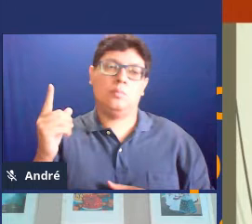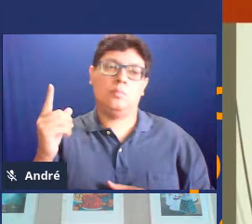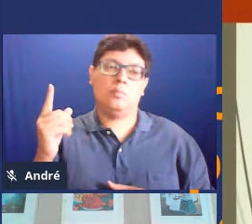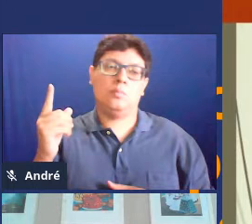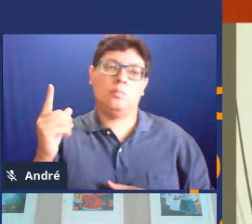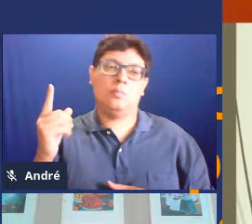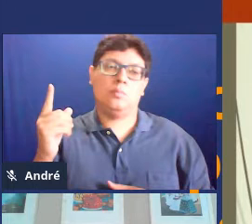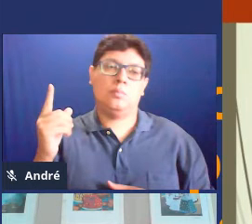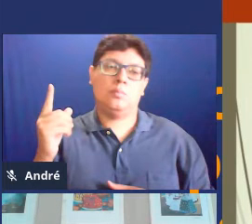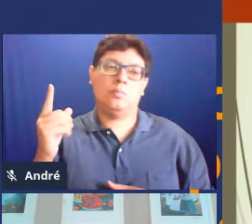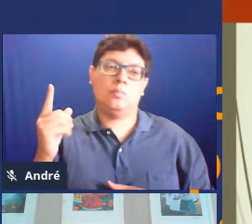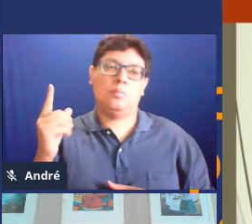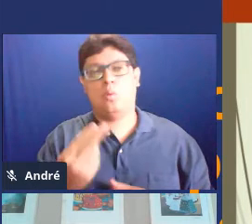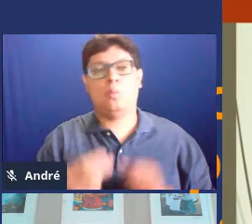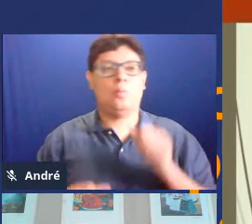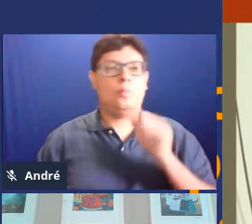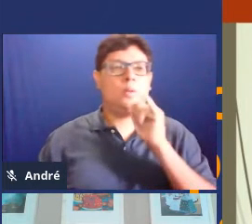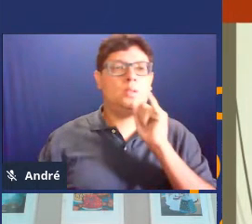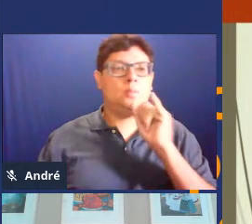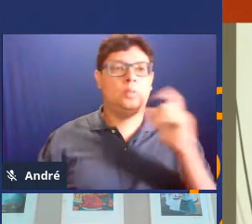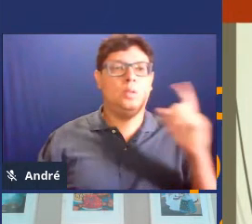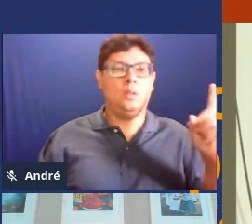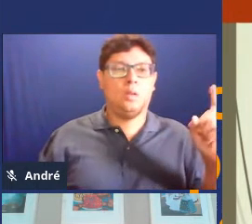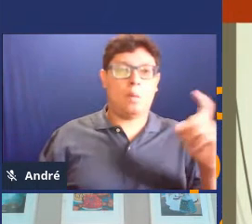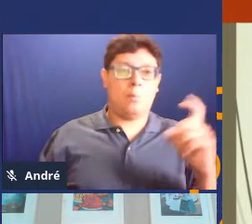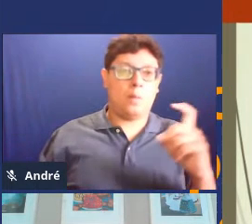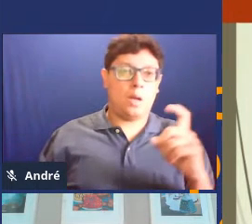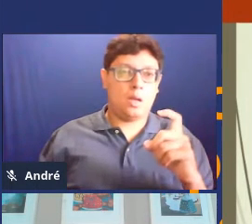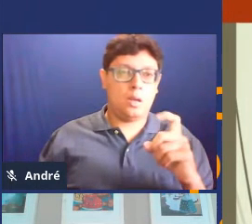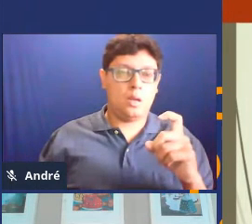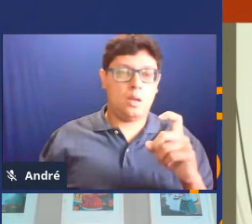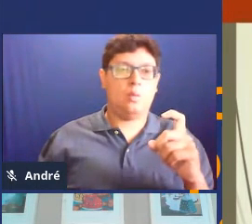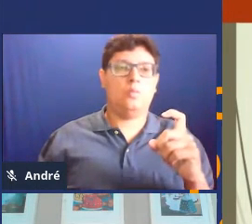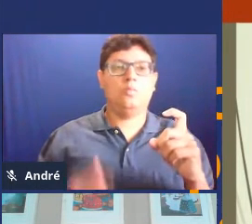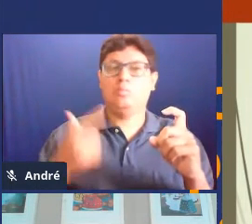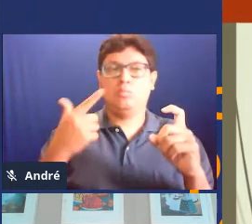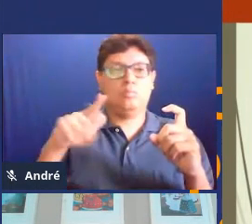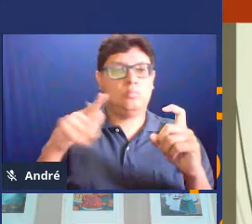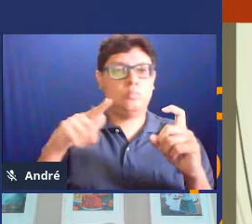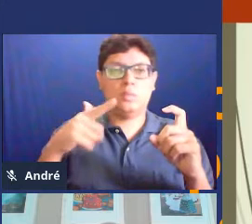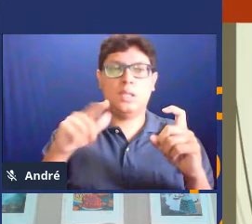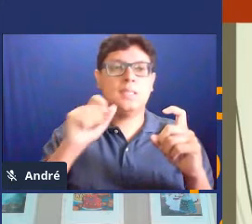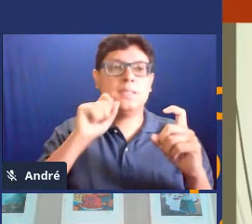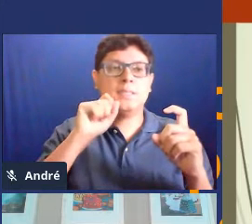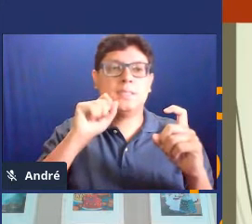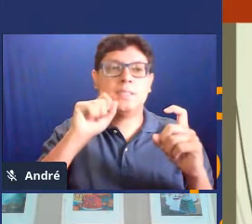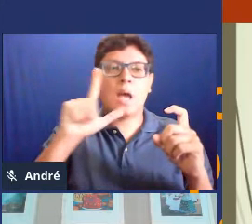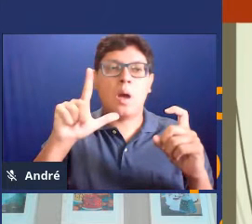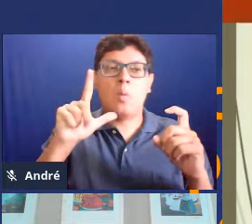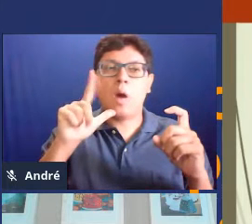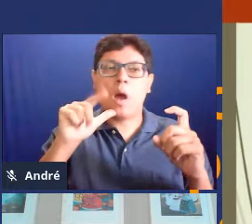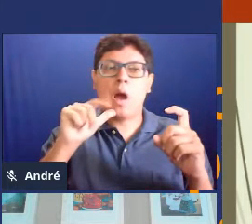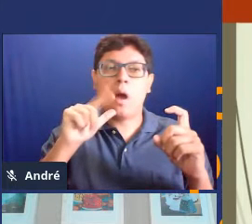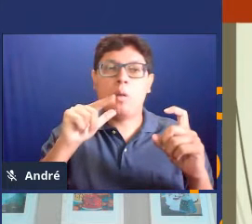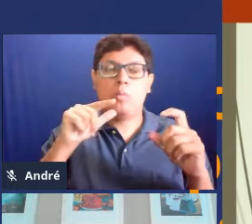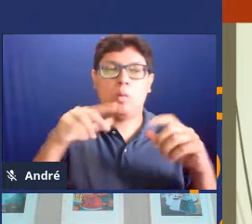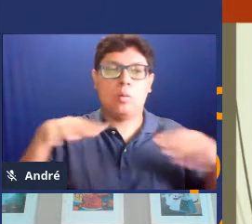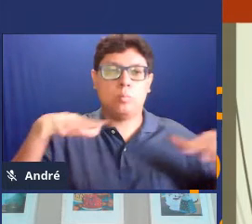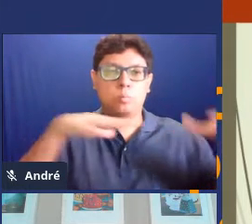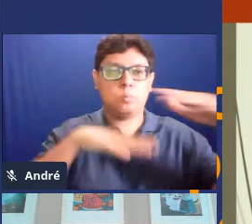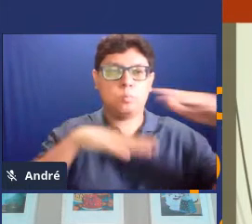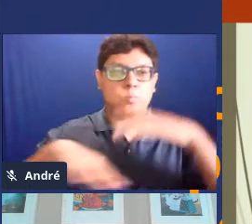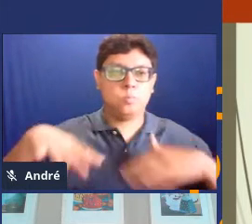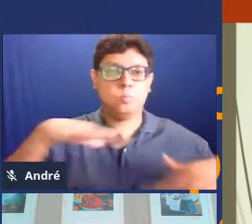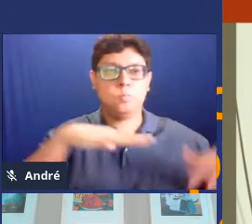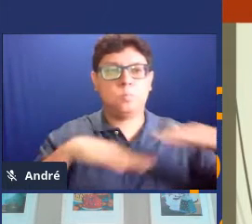eu quero testar uma salinidade mais baixa para as larvas. A nutrição, eu quero ver que nutrição pode melhorar uma espécie,